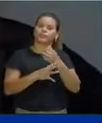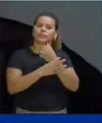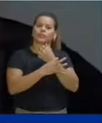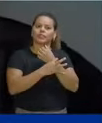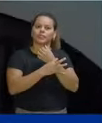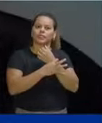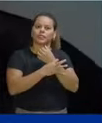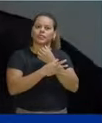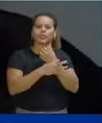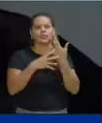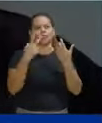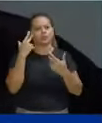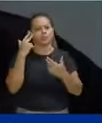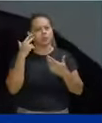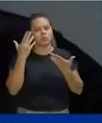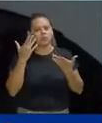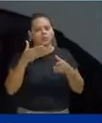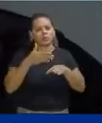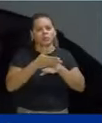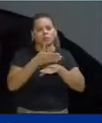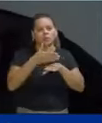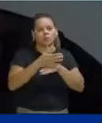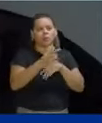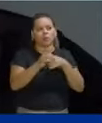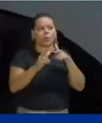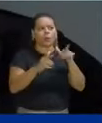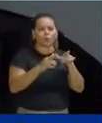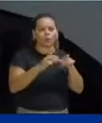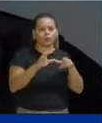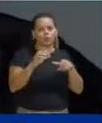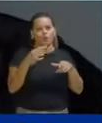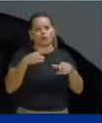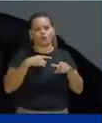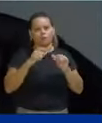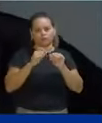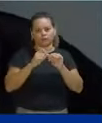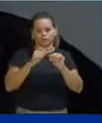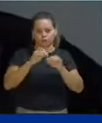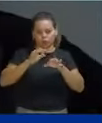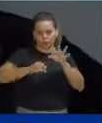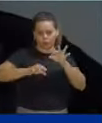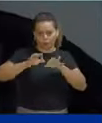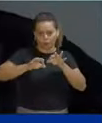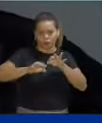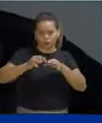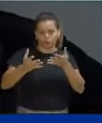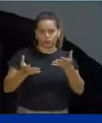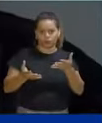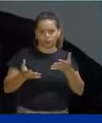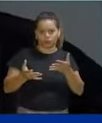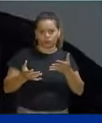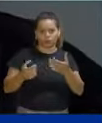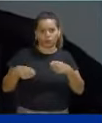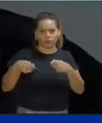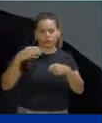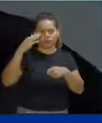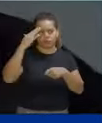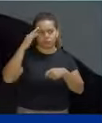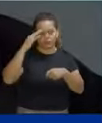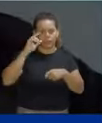naturalmente, não participar ou fará o julgamento. A resolução prevê de forma inteligente,